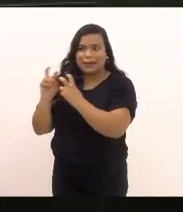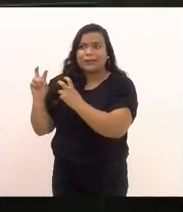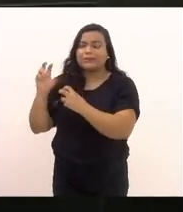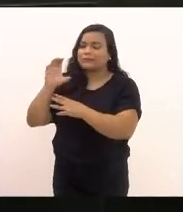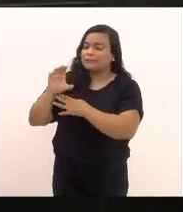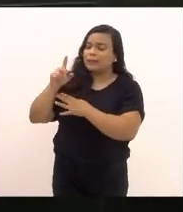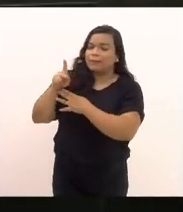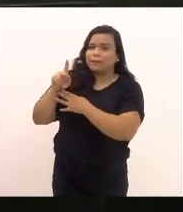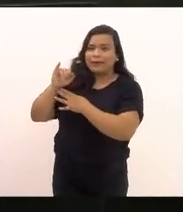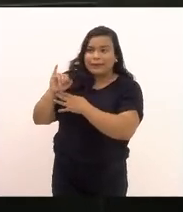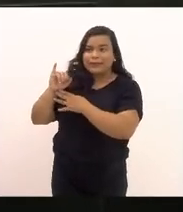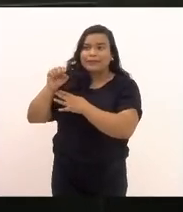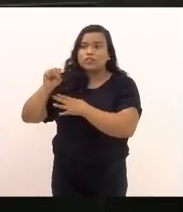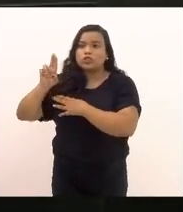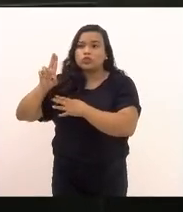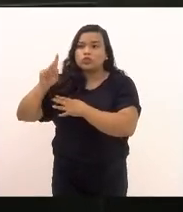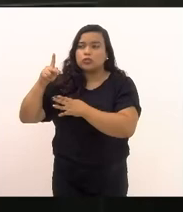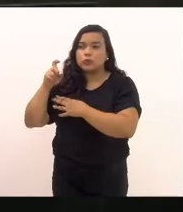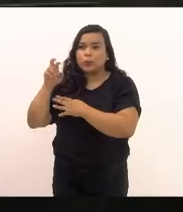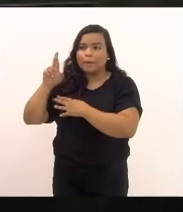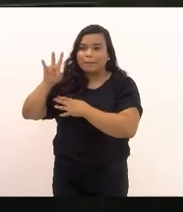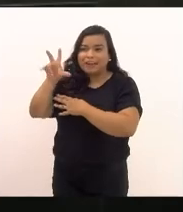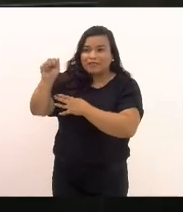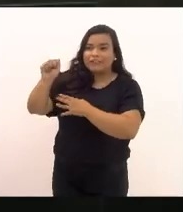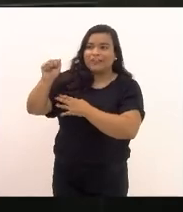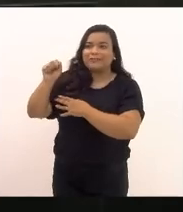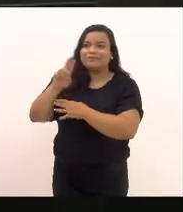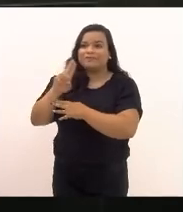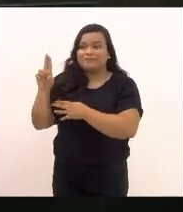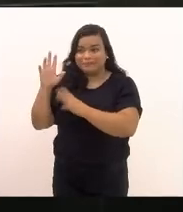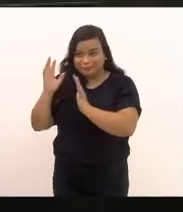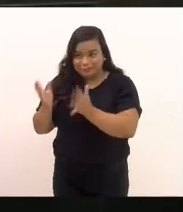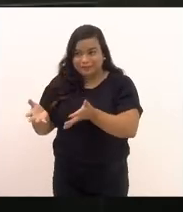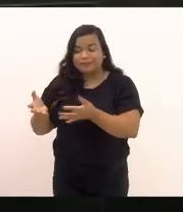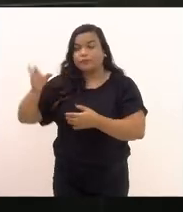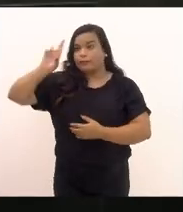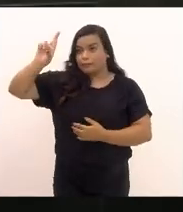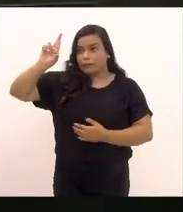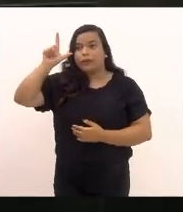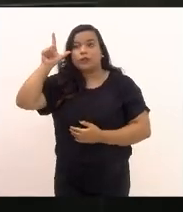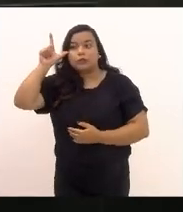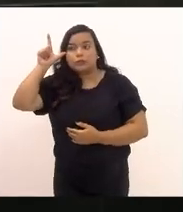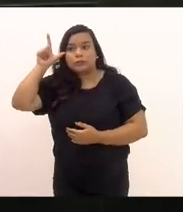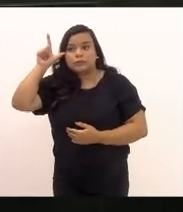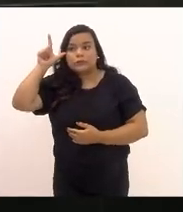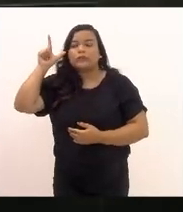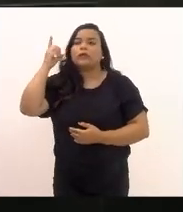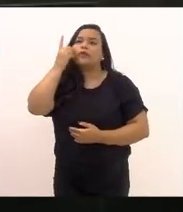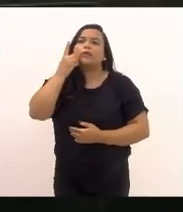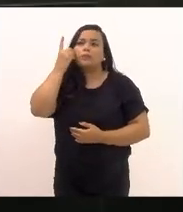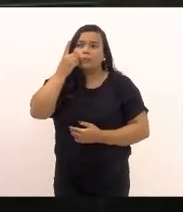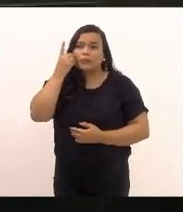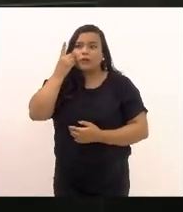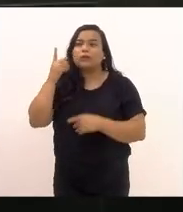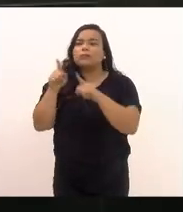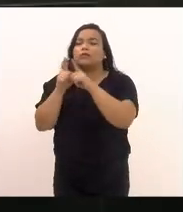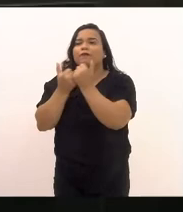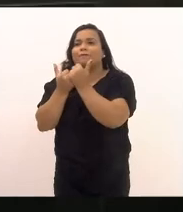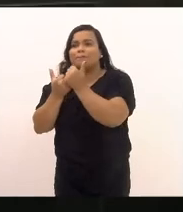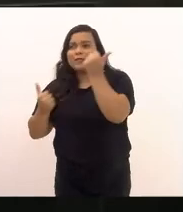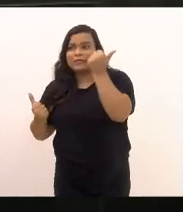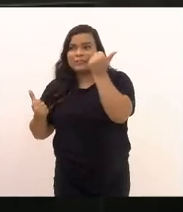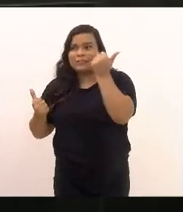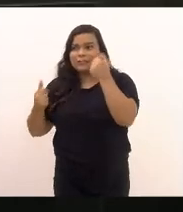sendo chamada, presidida pela deputada Lucinha, que tem como vice-presidente o deputado Eliomar